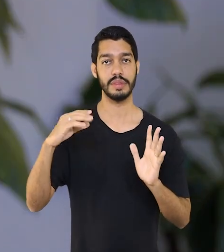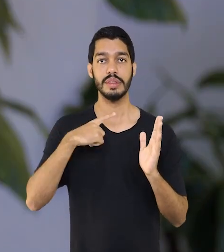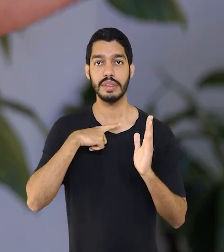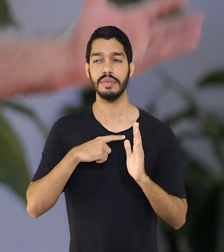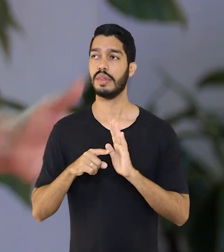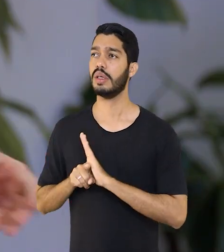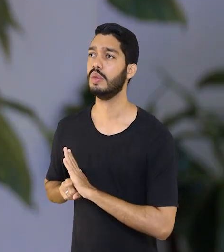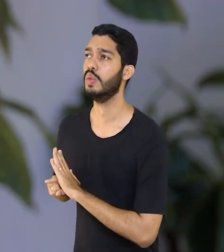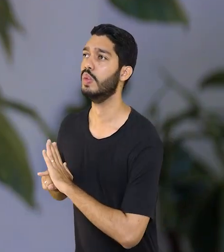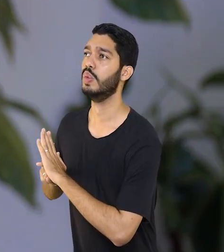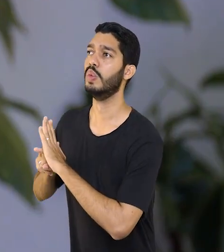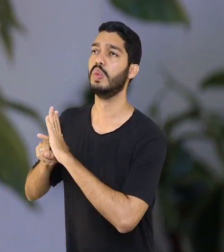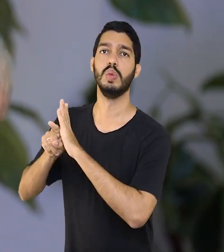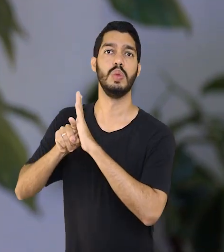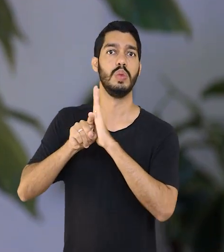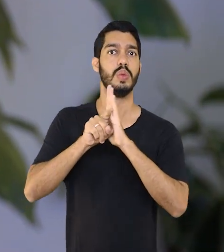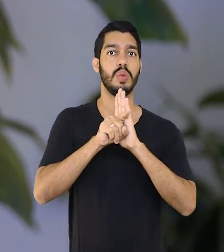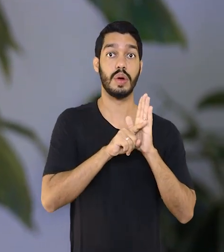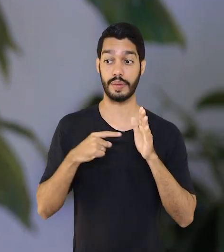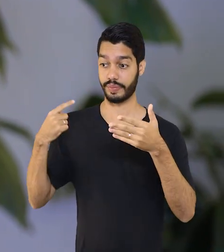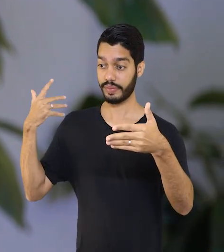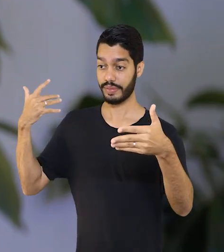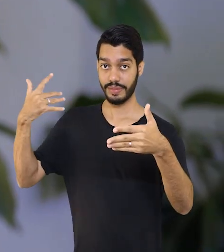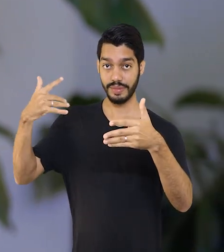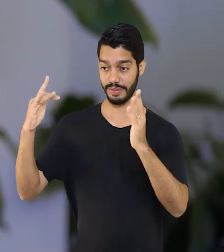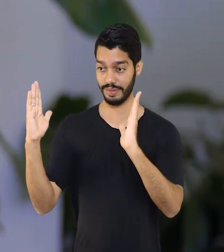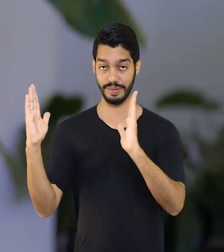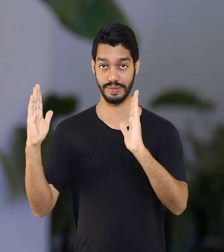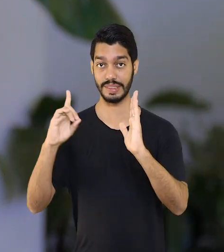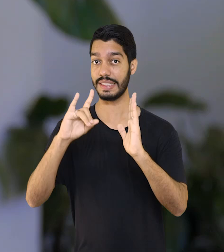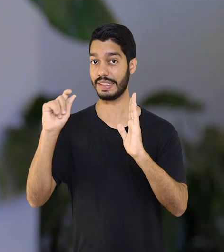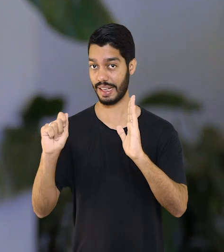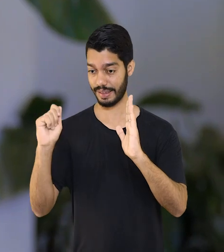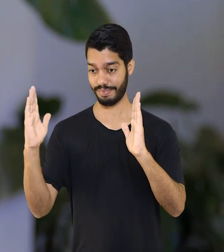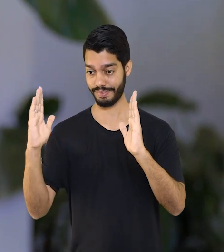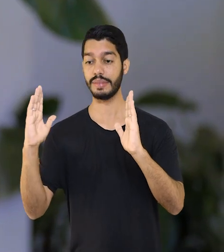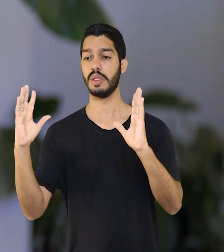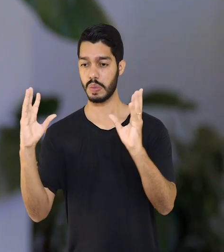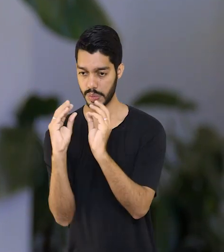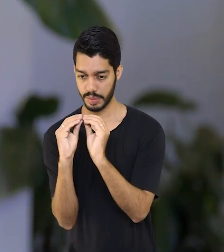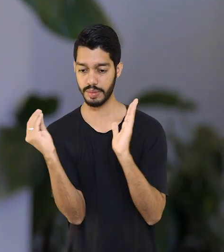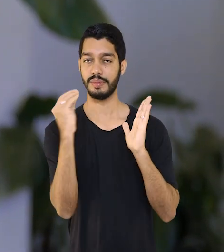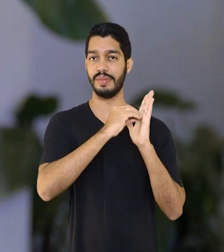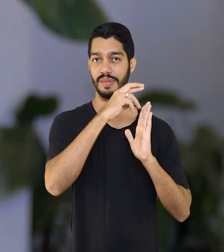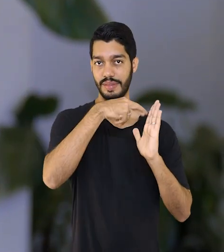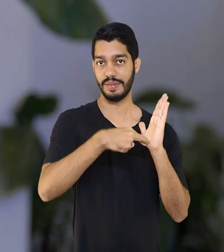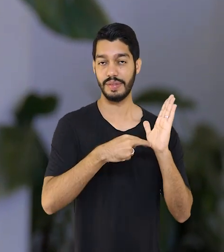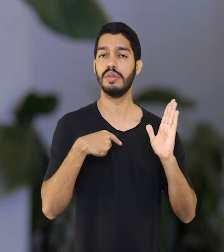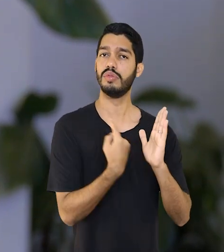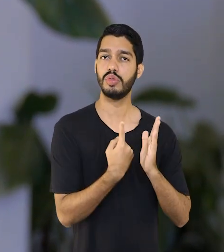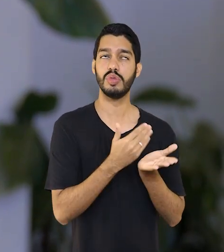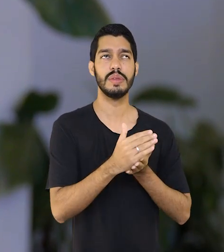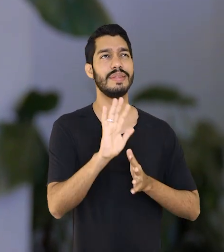lê tudo que existe até uma determinada data. Todos nós trabalhamos com esse relatório